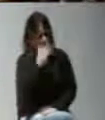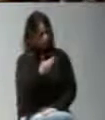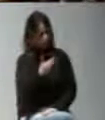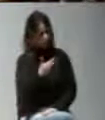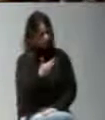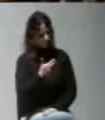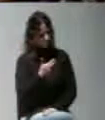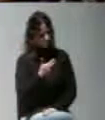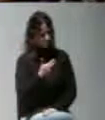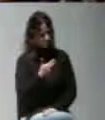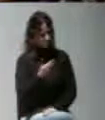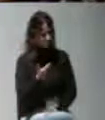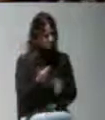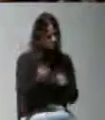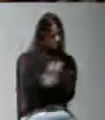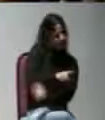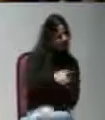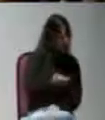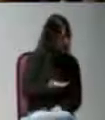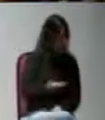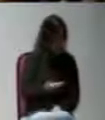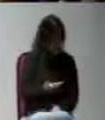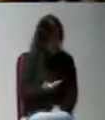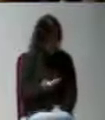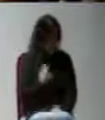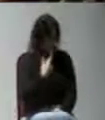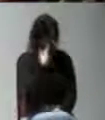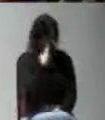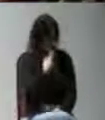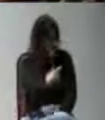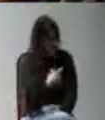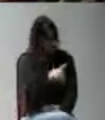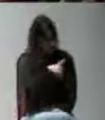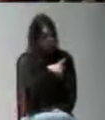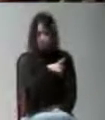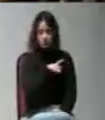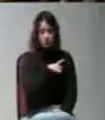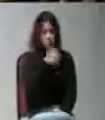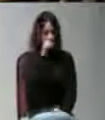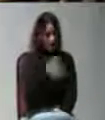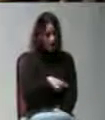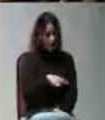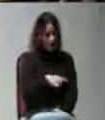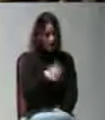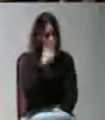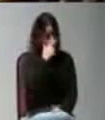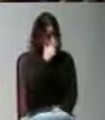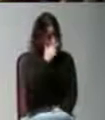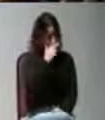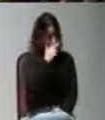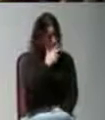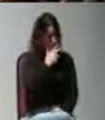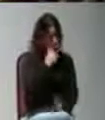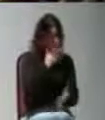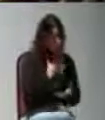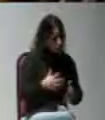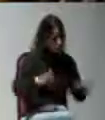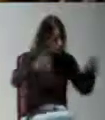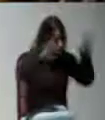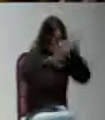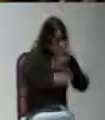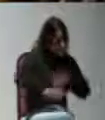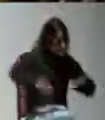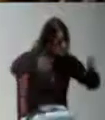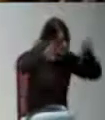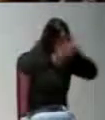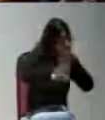não se manifestarem mais como tal. A questão dos interesses atribuídos é uma cortina de fumaça que pode impedir uma